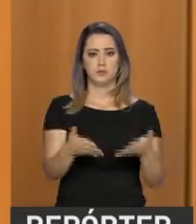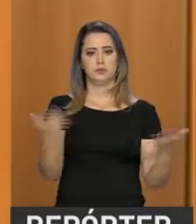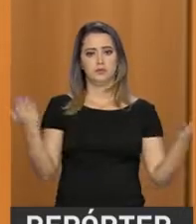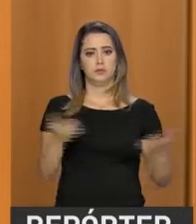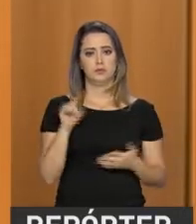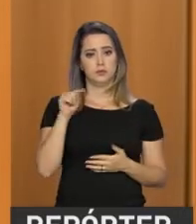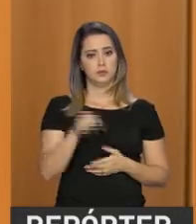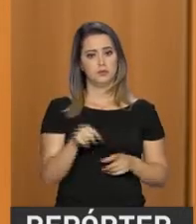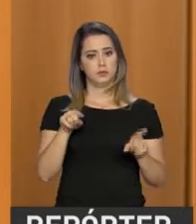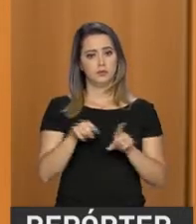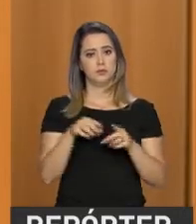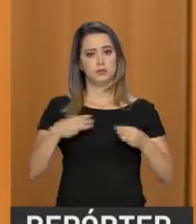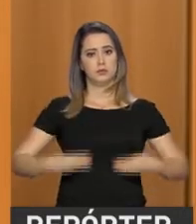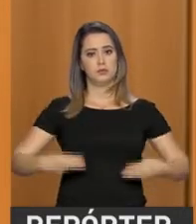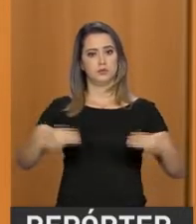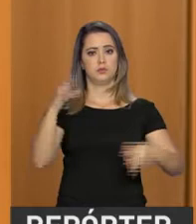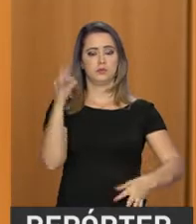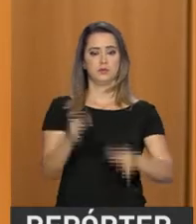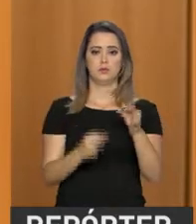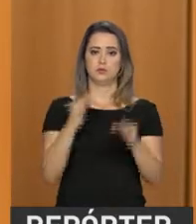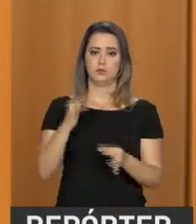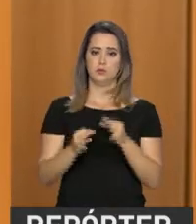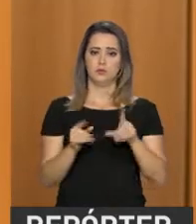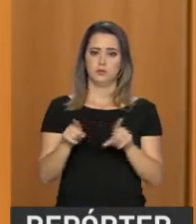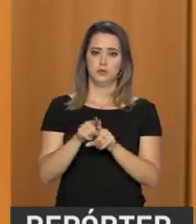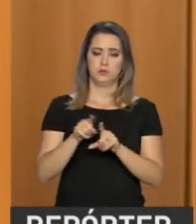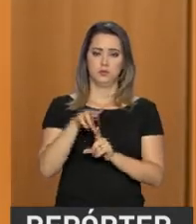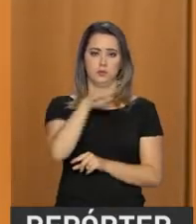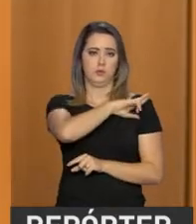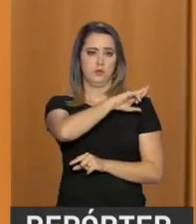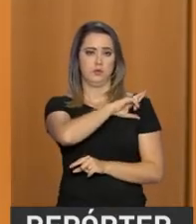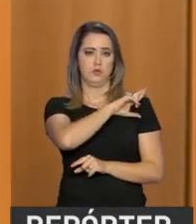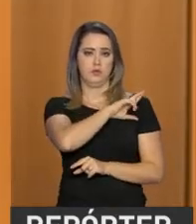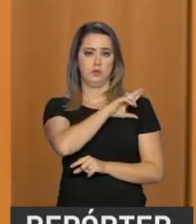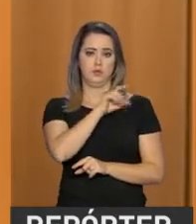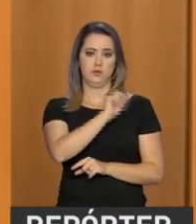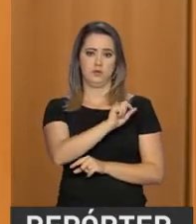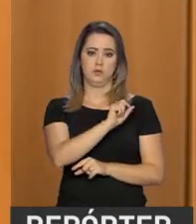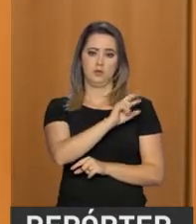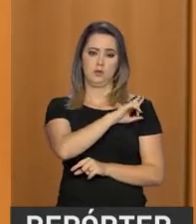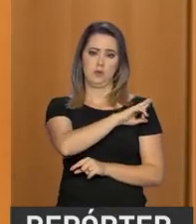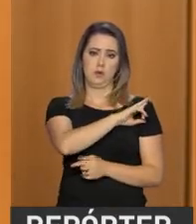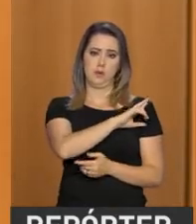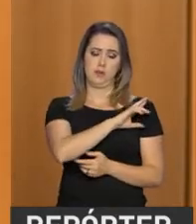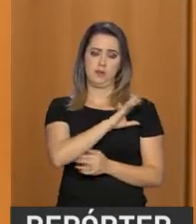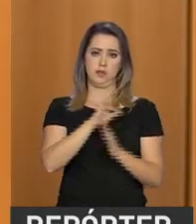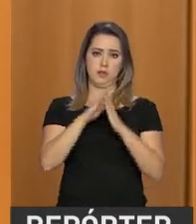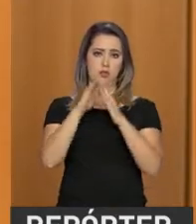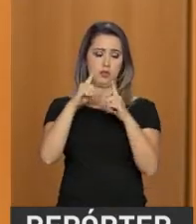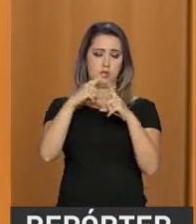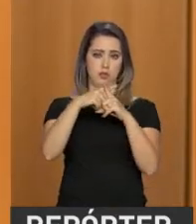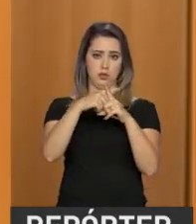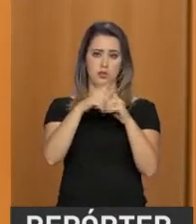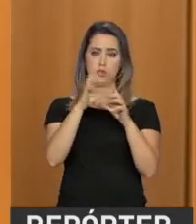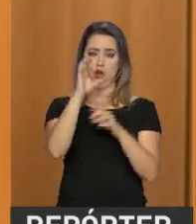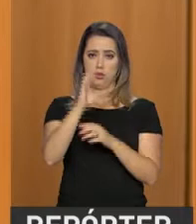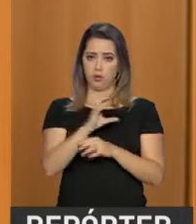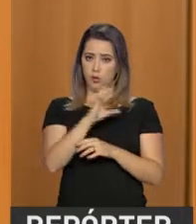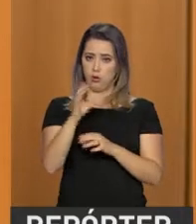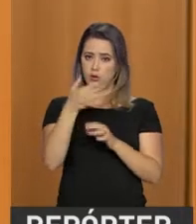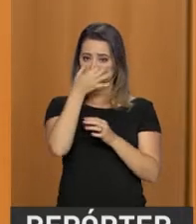hoje do encontro no Ministério da Justiça, além de representantes de igrejas católicas,